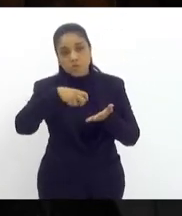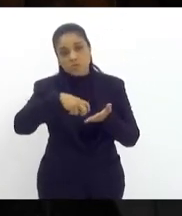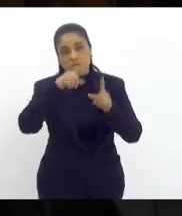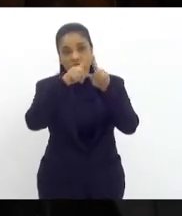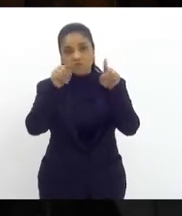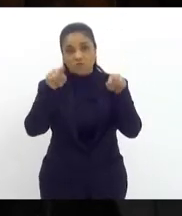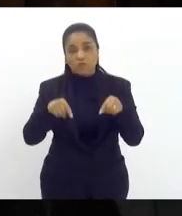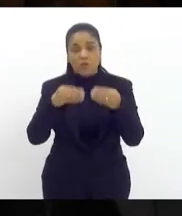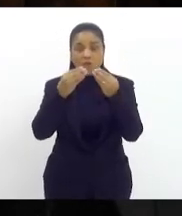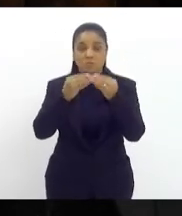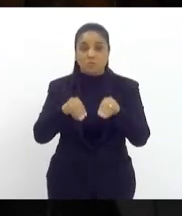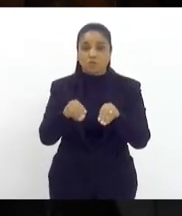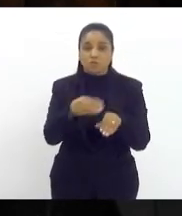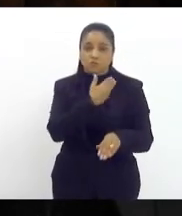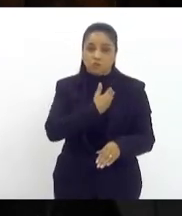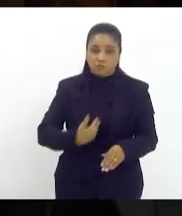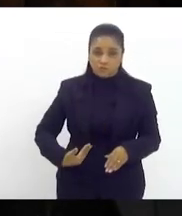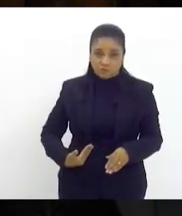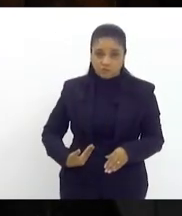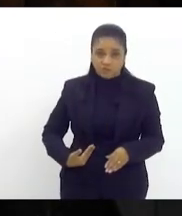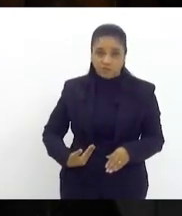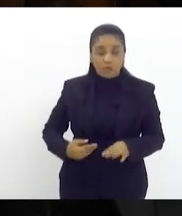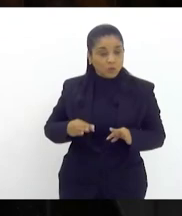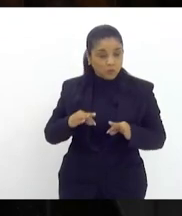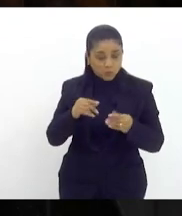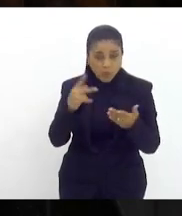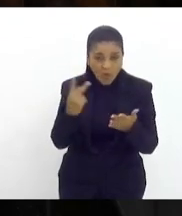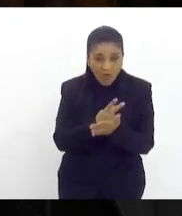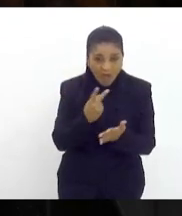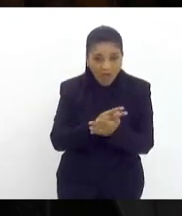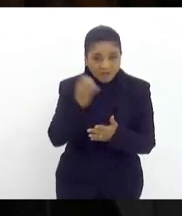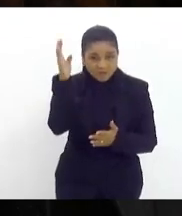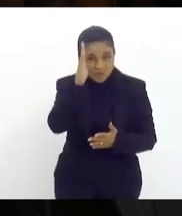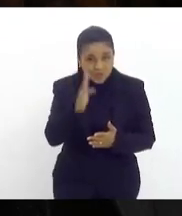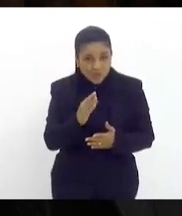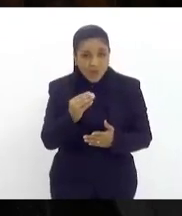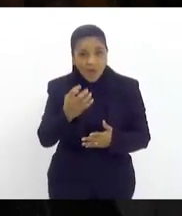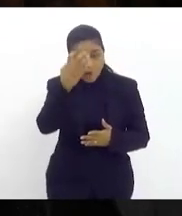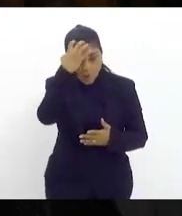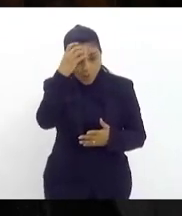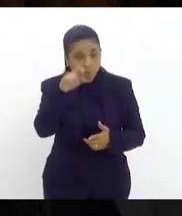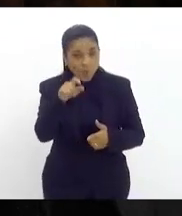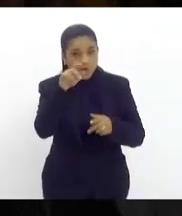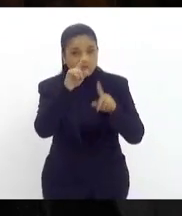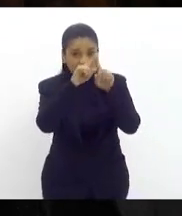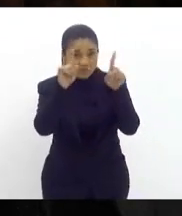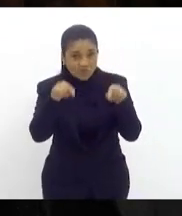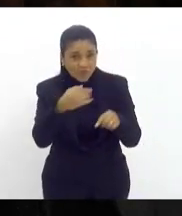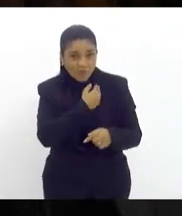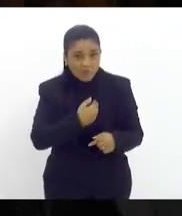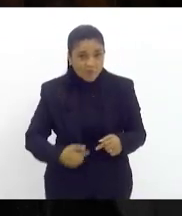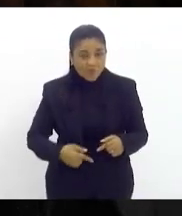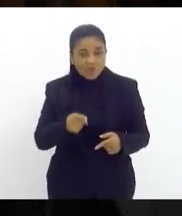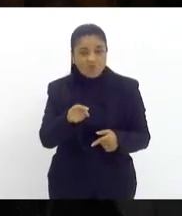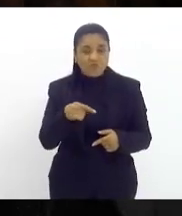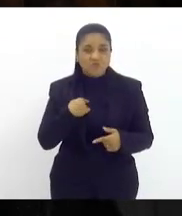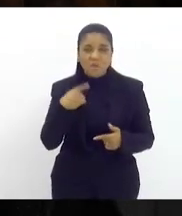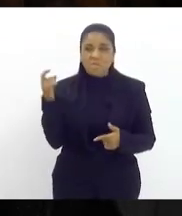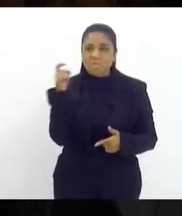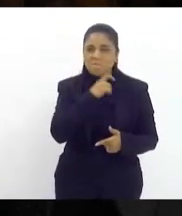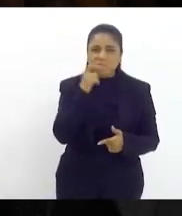certo nesse país a culpa do funcionalismo público isso é um blefe isso é uma falta de